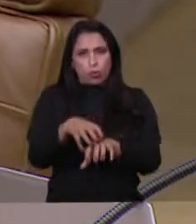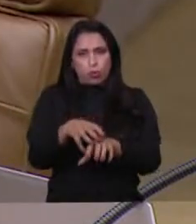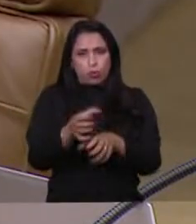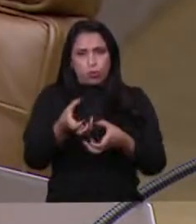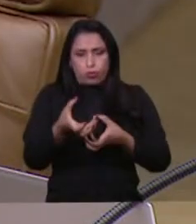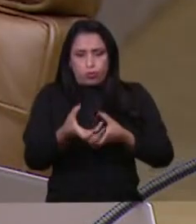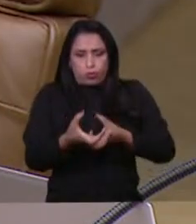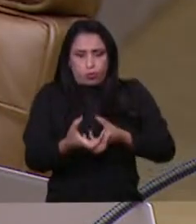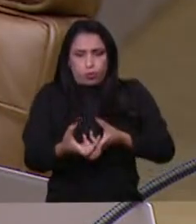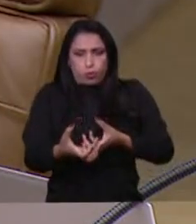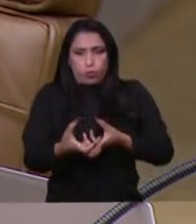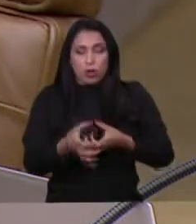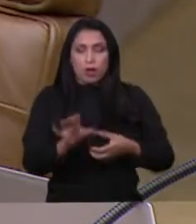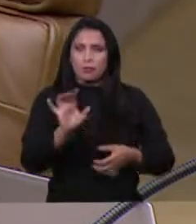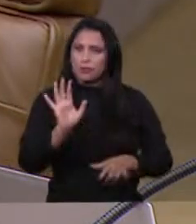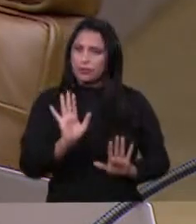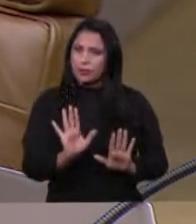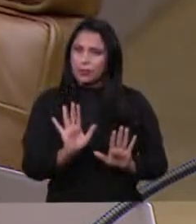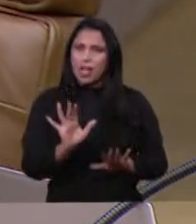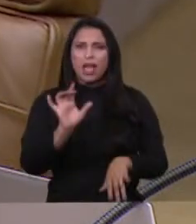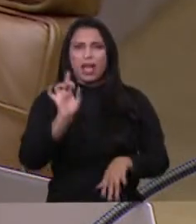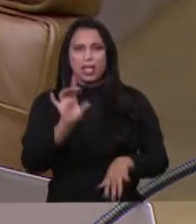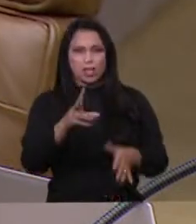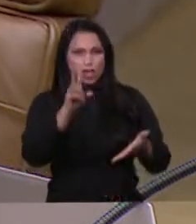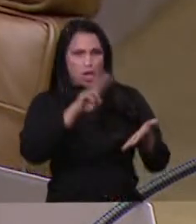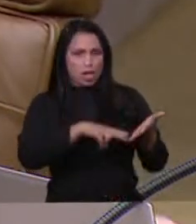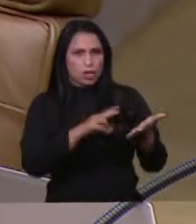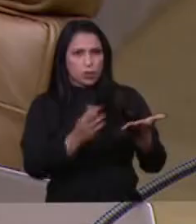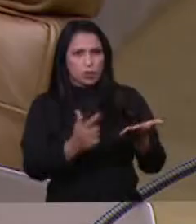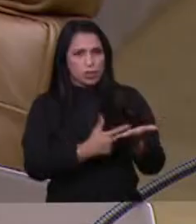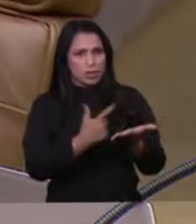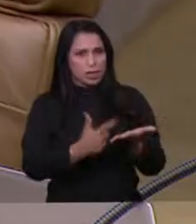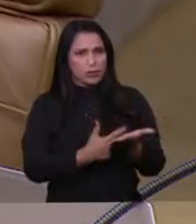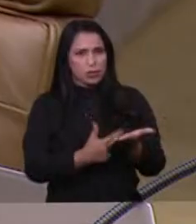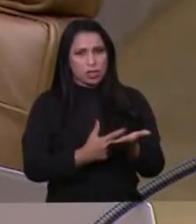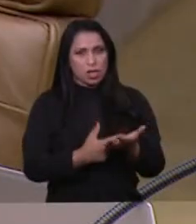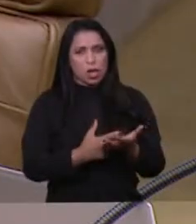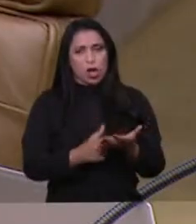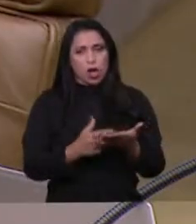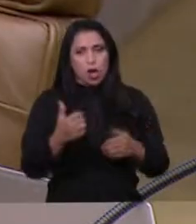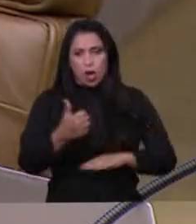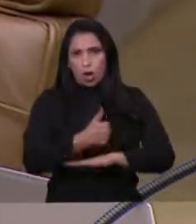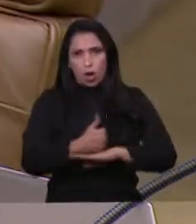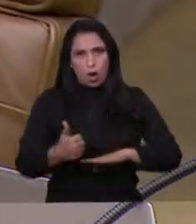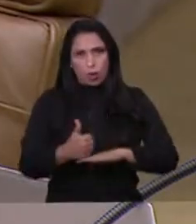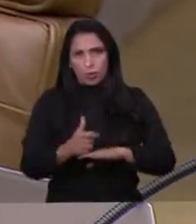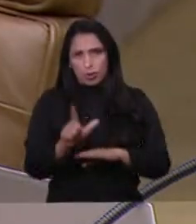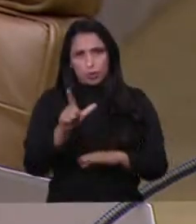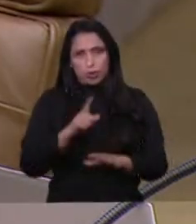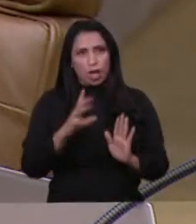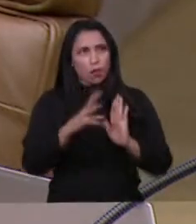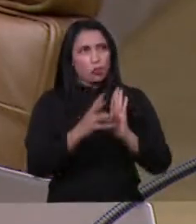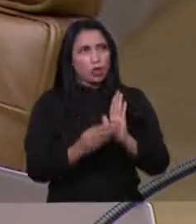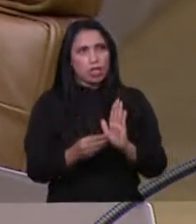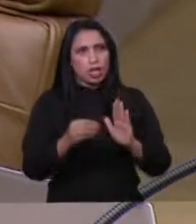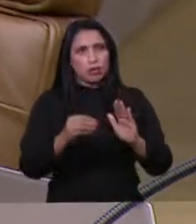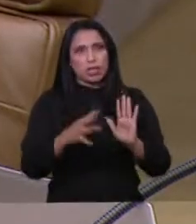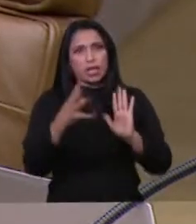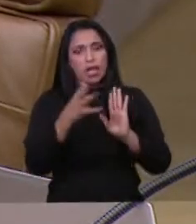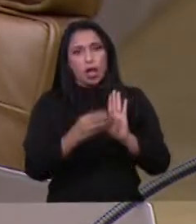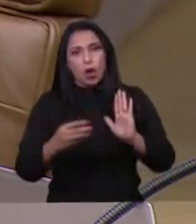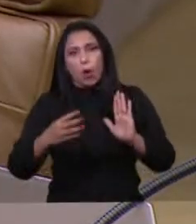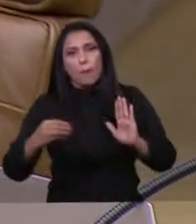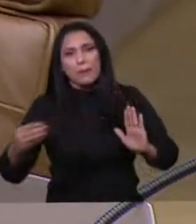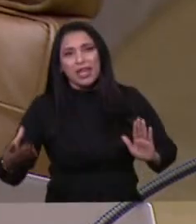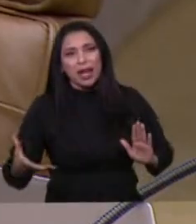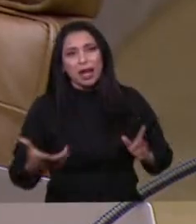Bastaria, talvez, ler alguns livros para se saber que, primeiro, golpe de Estado não tem modelo único, não tem figurino para todo mundo. Segundo lugar,